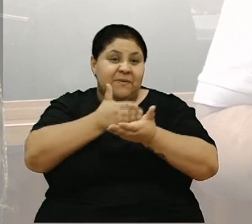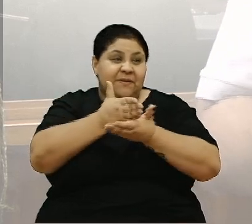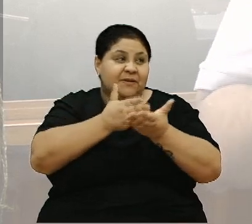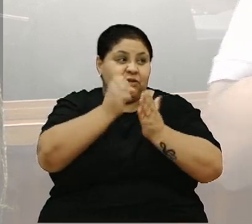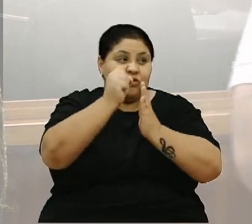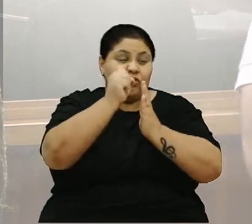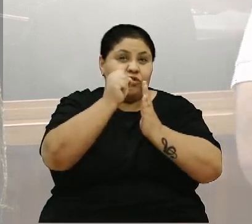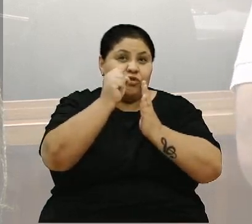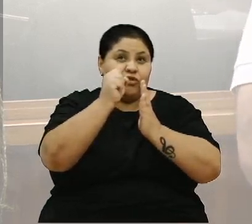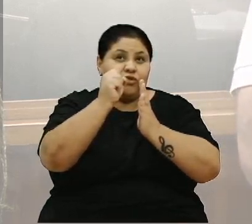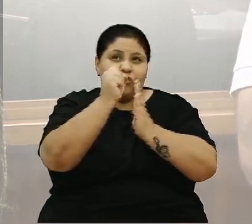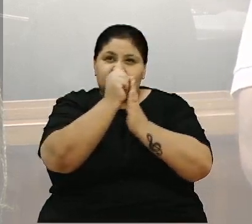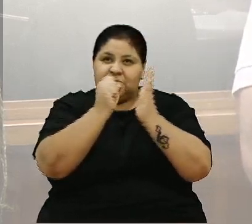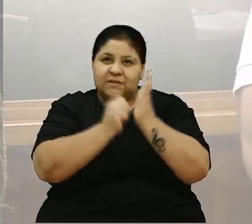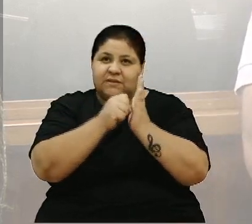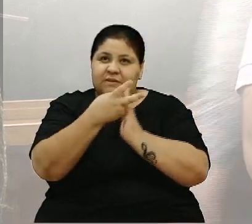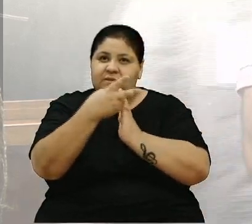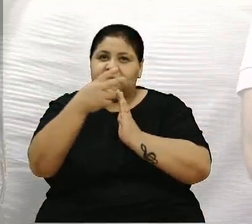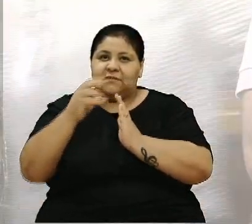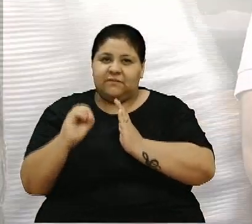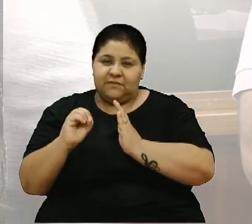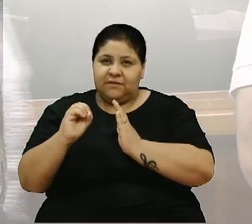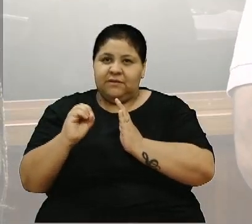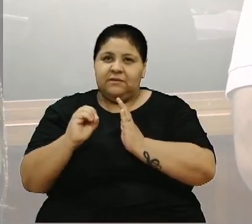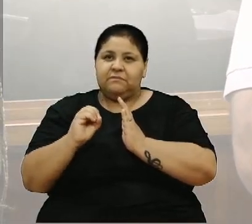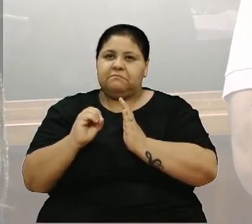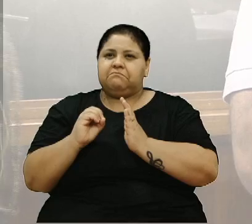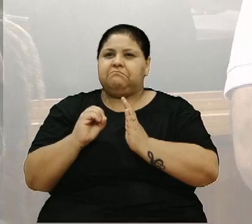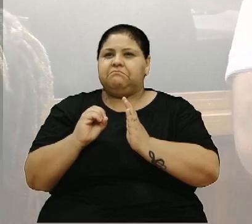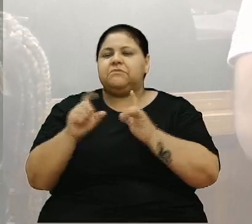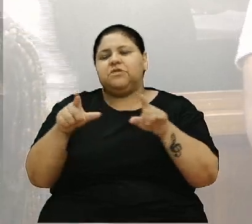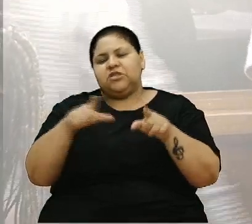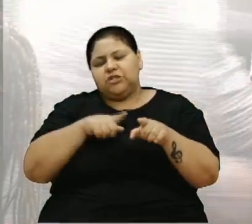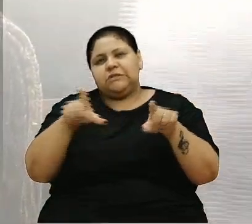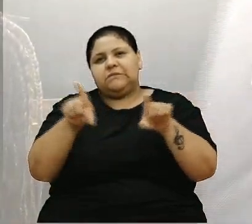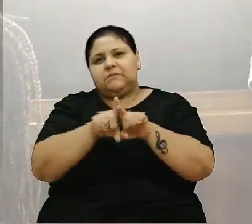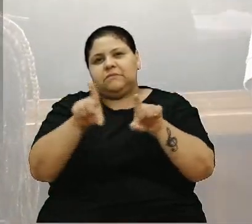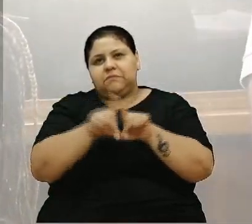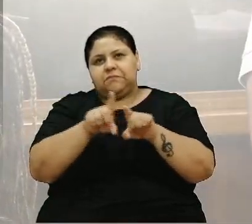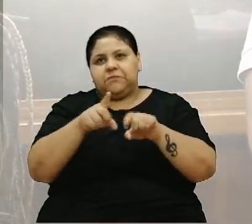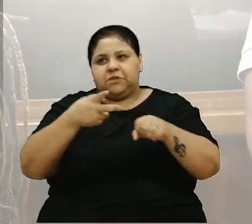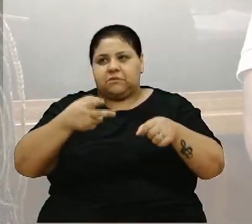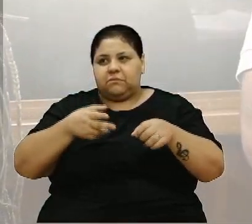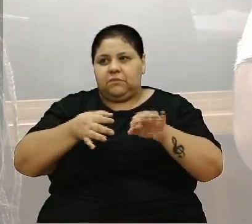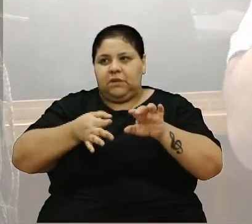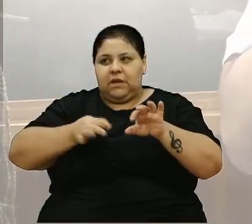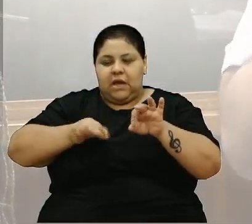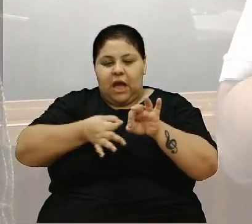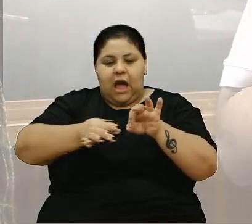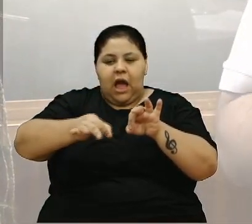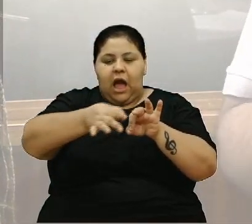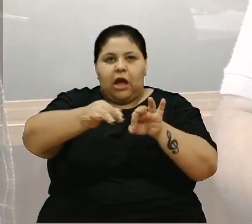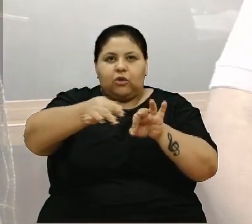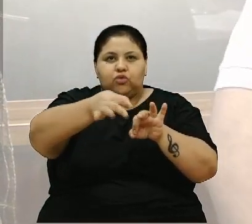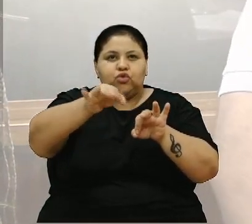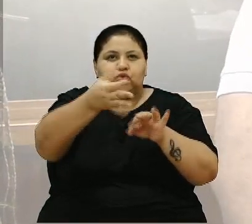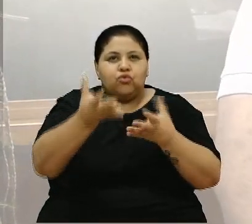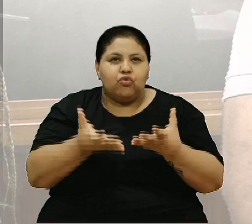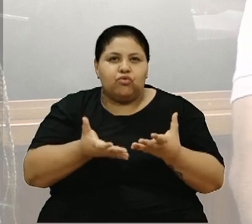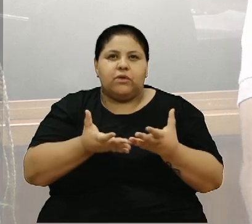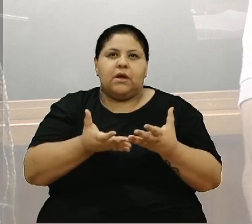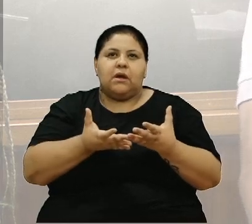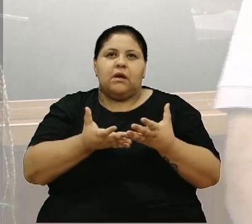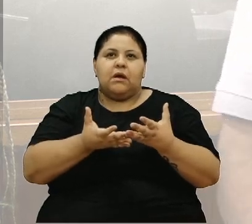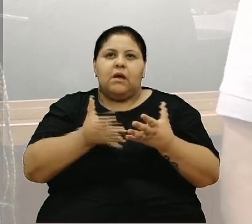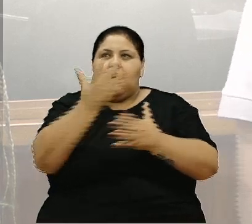XX, né? Com o excedente daquilo que sobrava da horta e da costura, né? Então, isso é